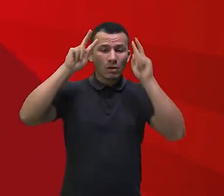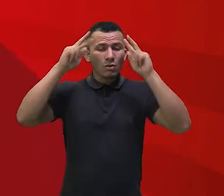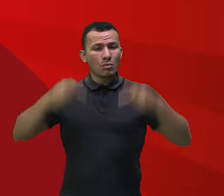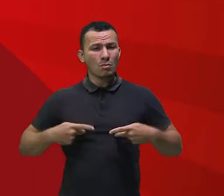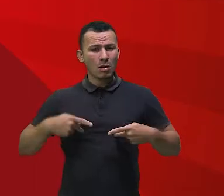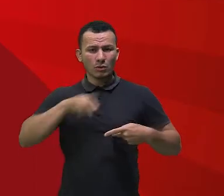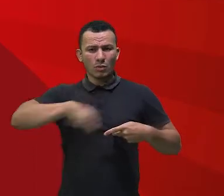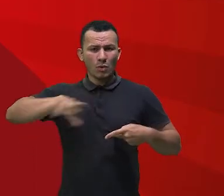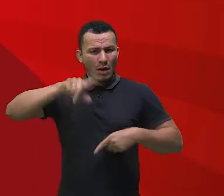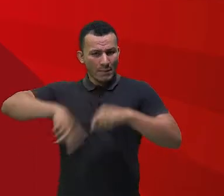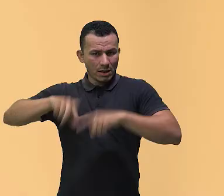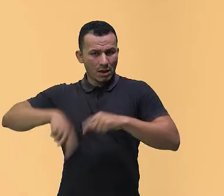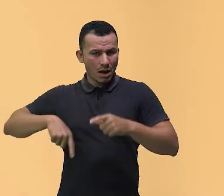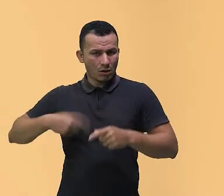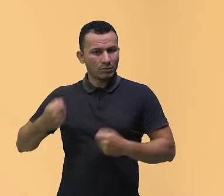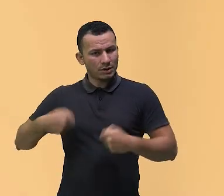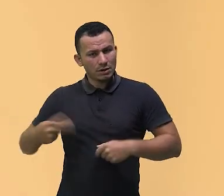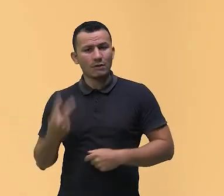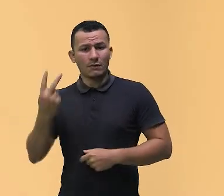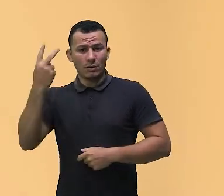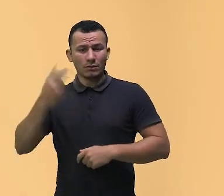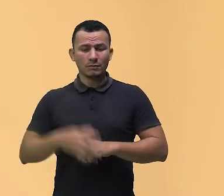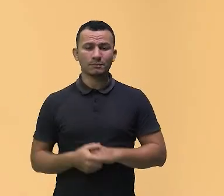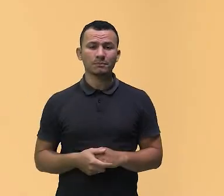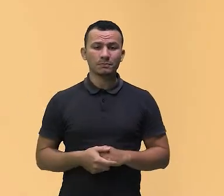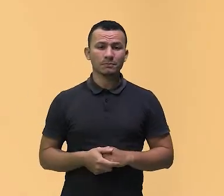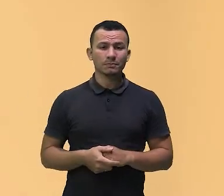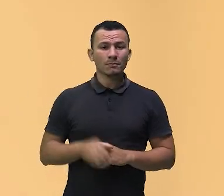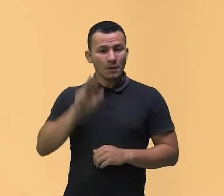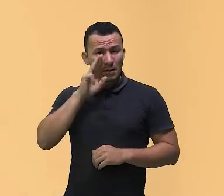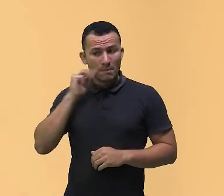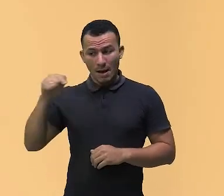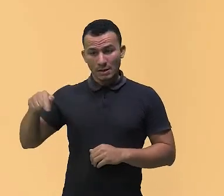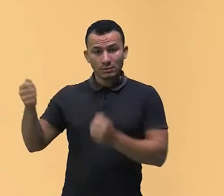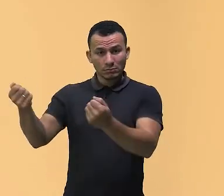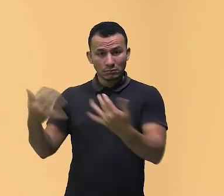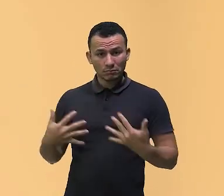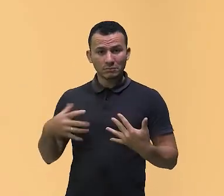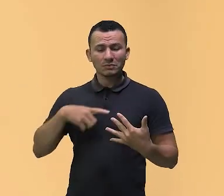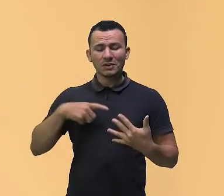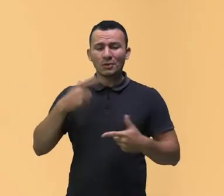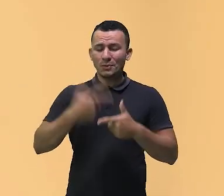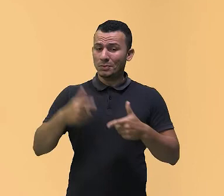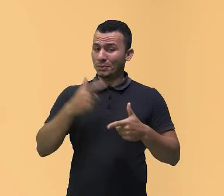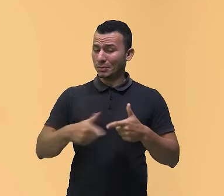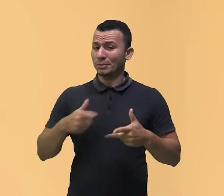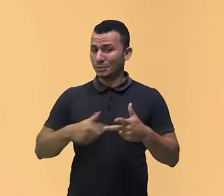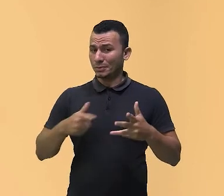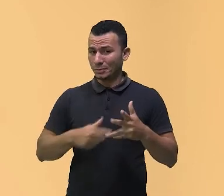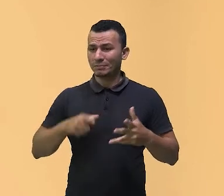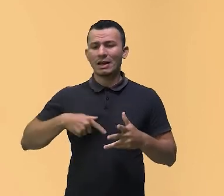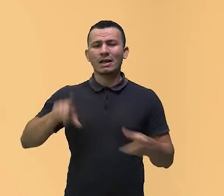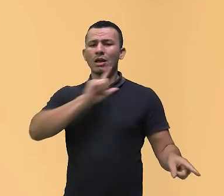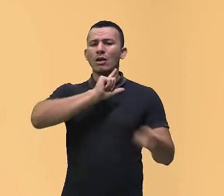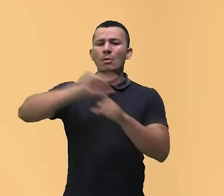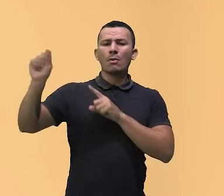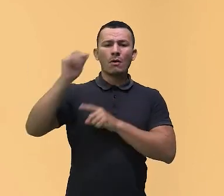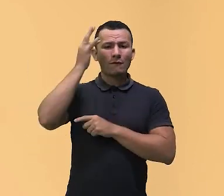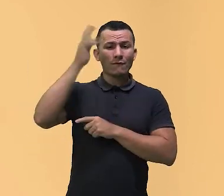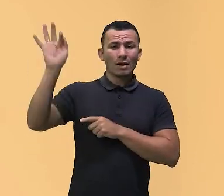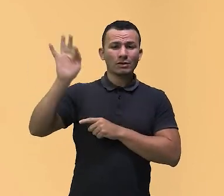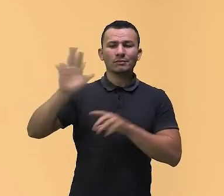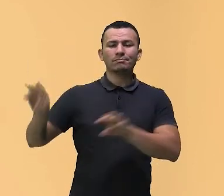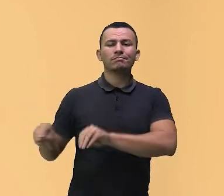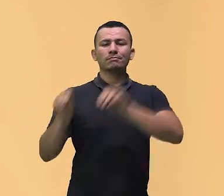não mercadorias. Mais uma vez, as ideias de Marx lhe causam problemas. Ele é expulso da França e se muda